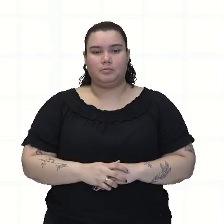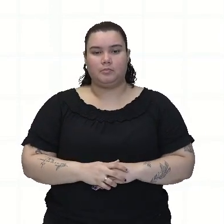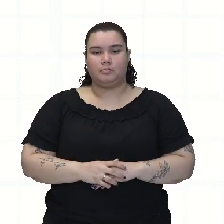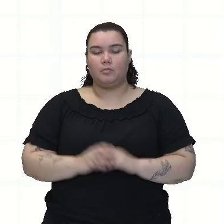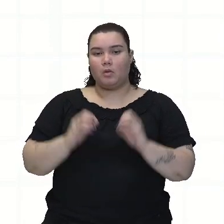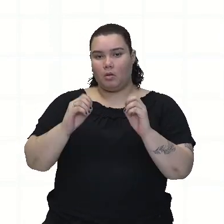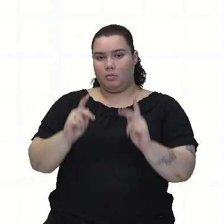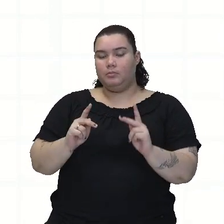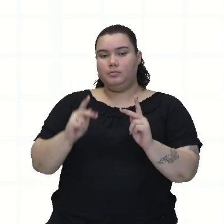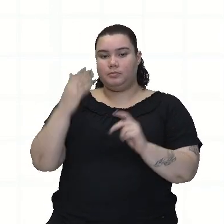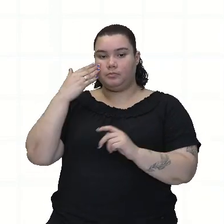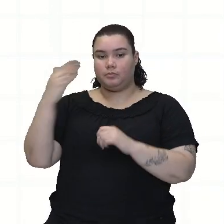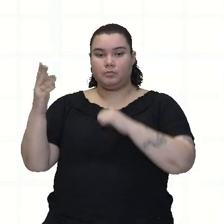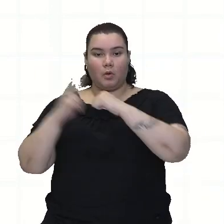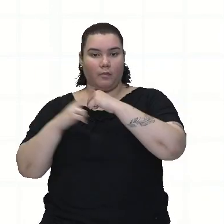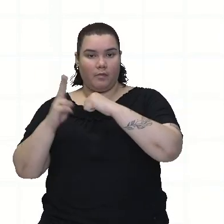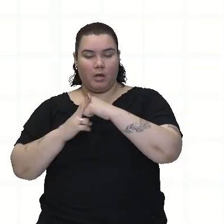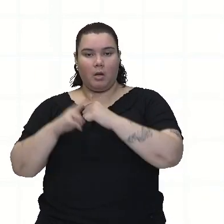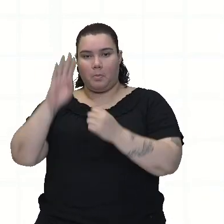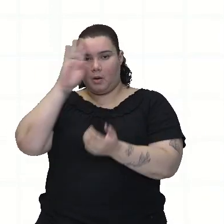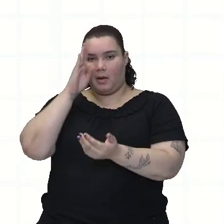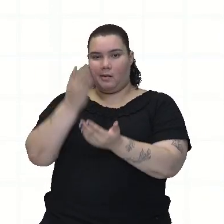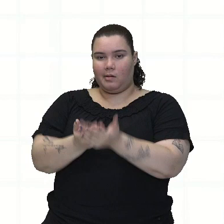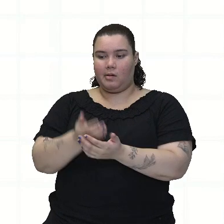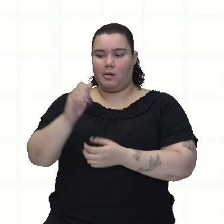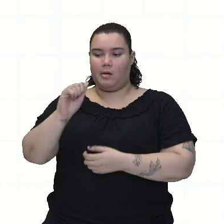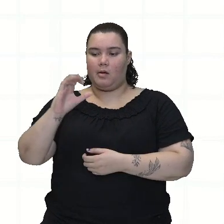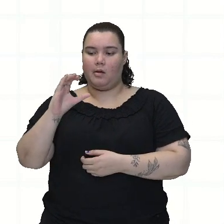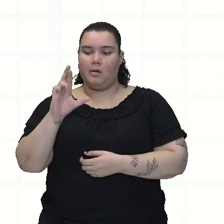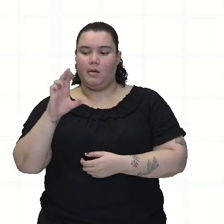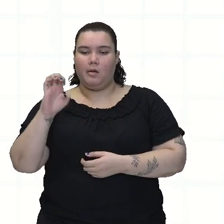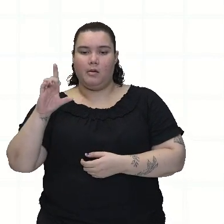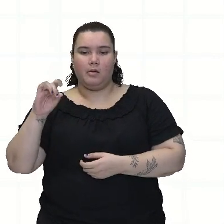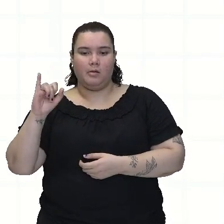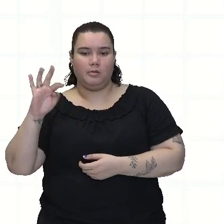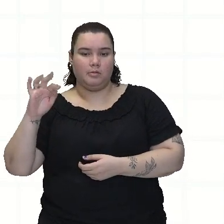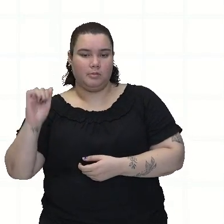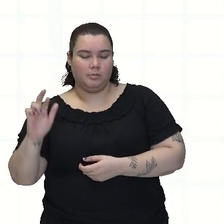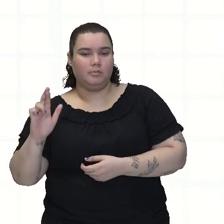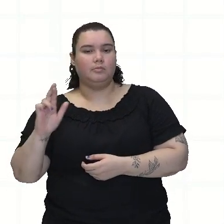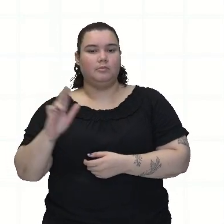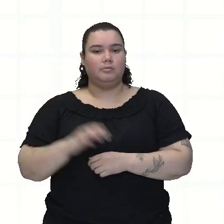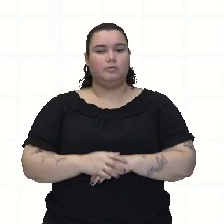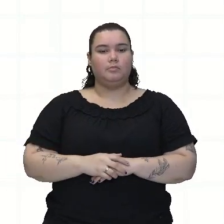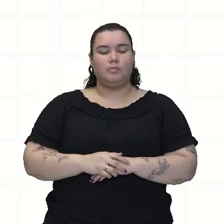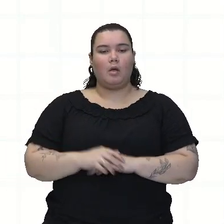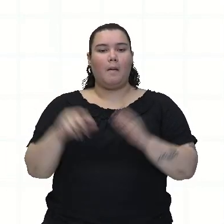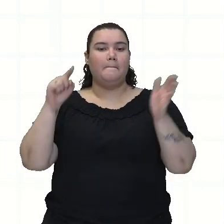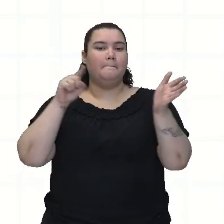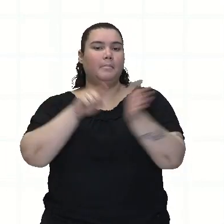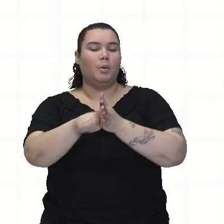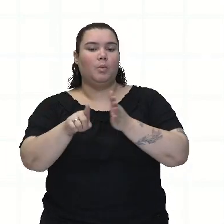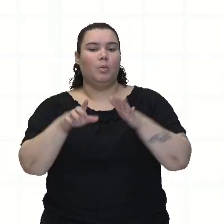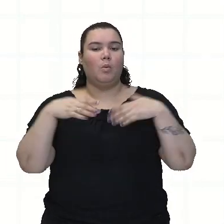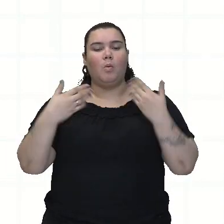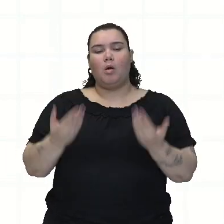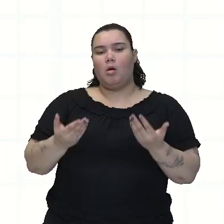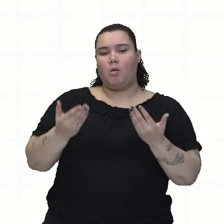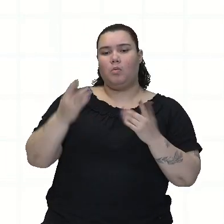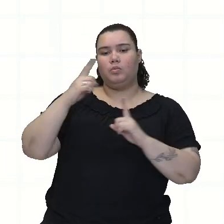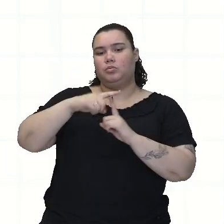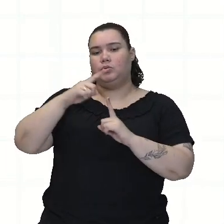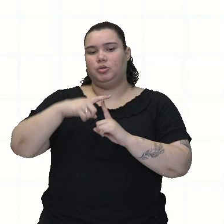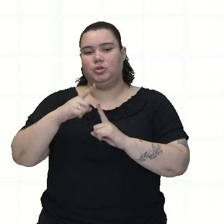Beleza, encontrei o meu verbo aqui, acreditar. Helena acredita e você vai fazer uma pergunta para saber se ele é transitivo ou